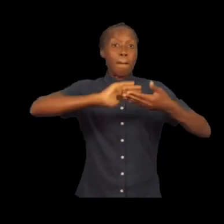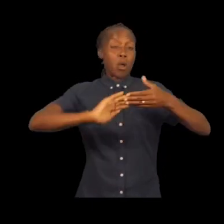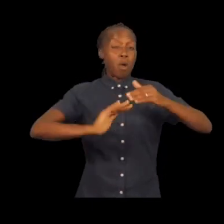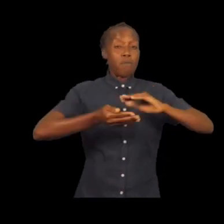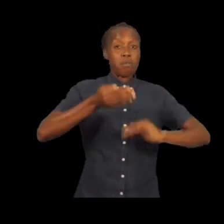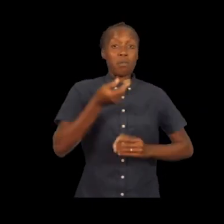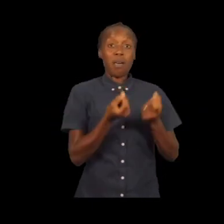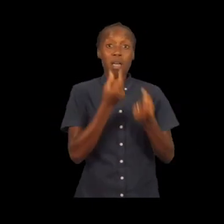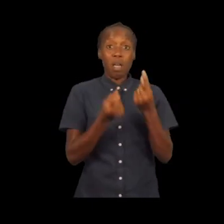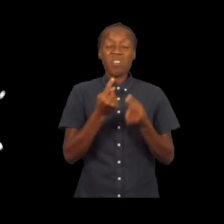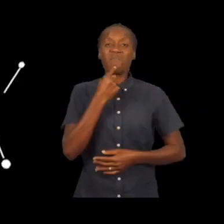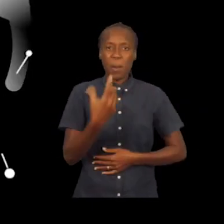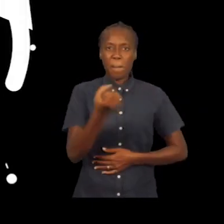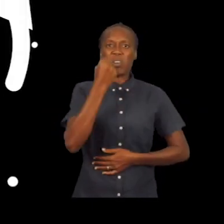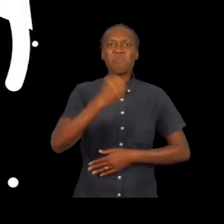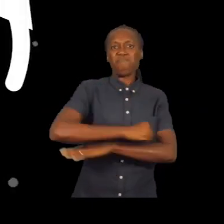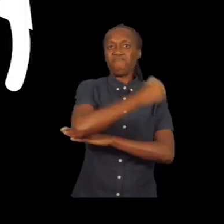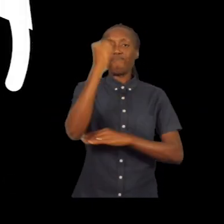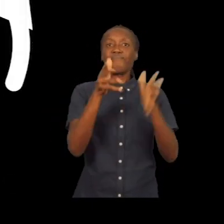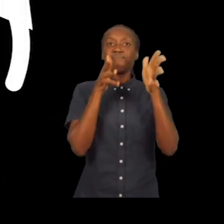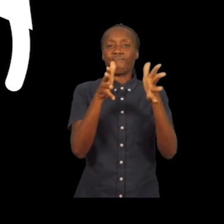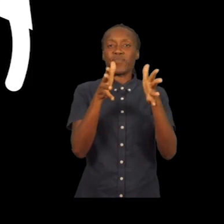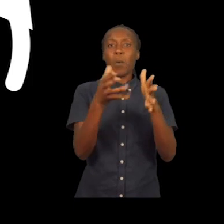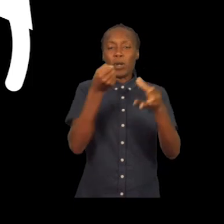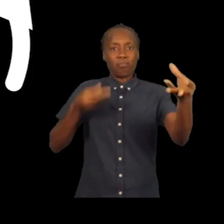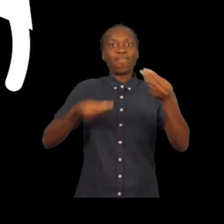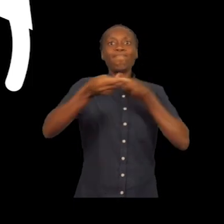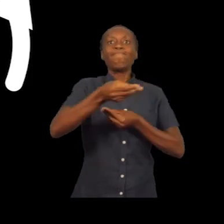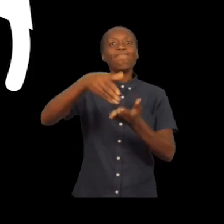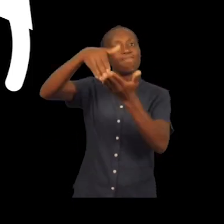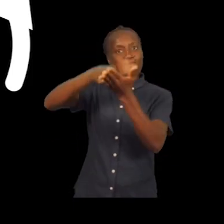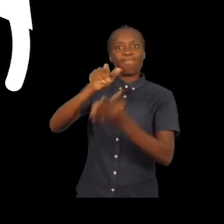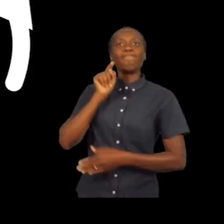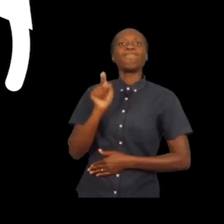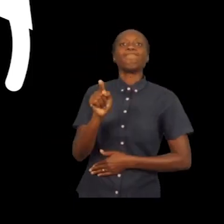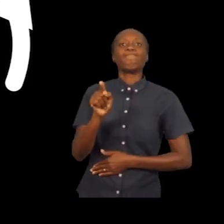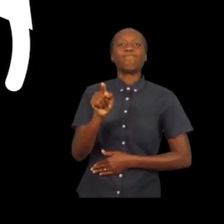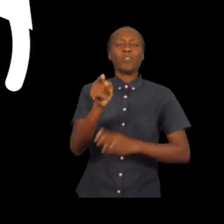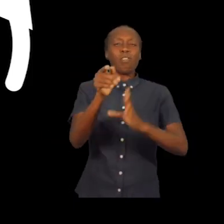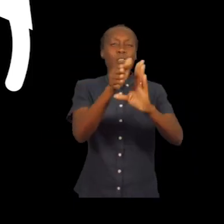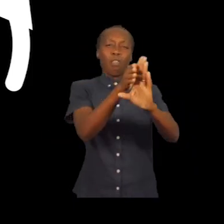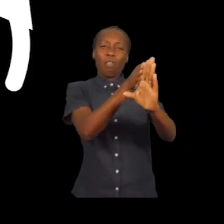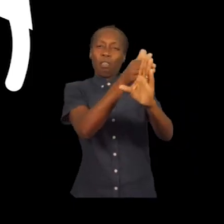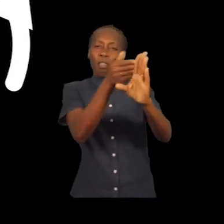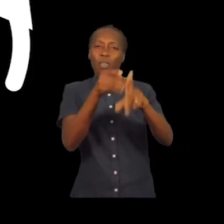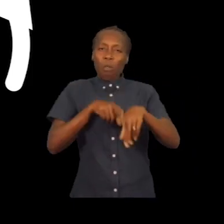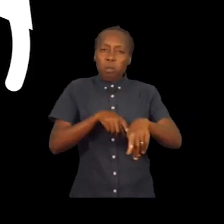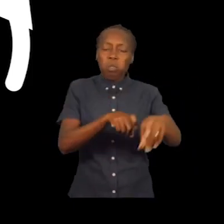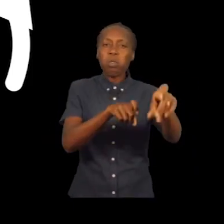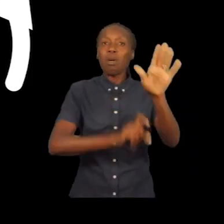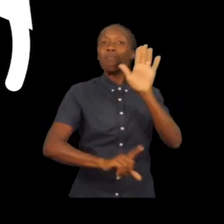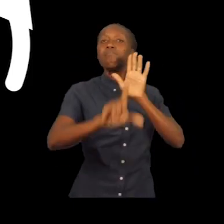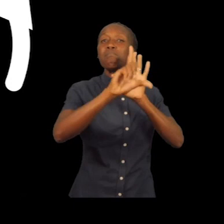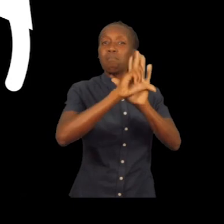passagem de classe com a relação sexual se o assédio é proibido no código penal